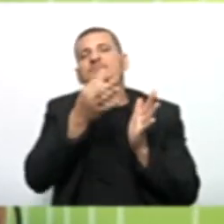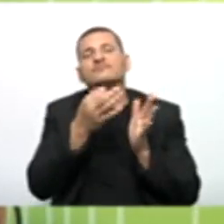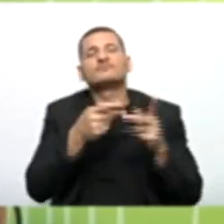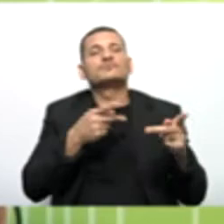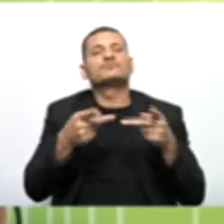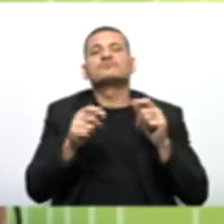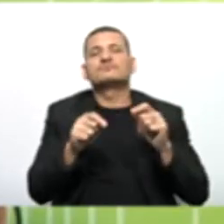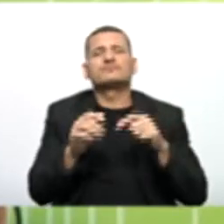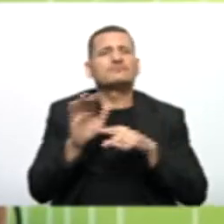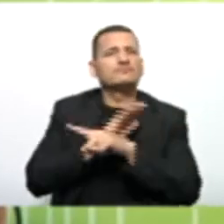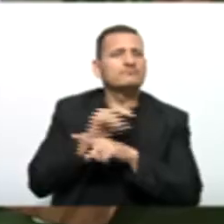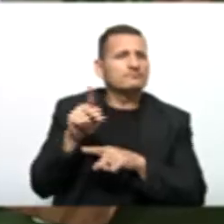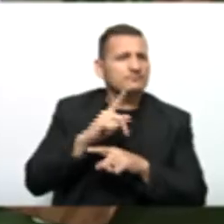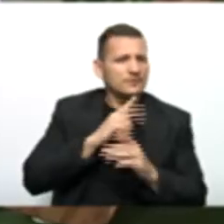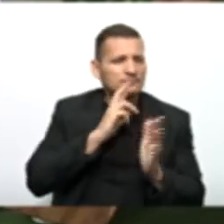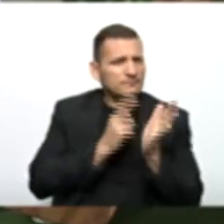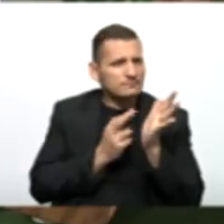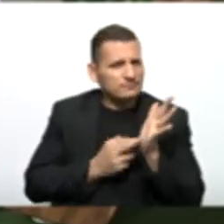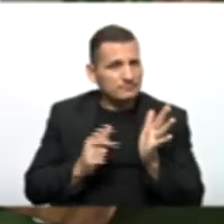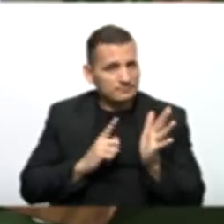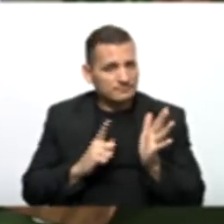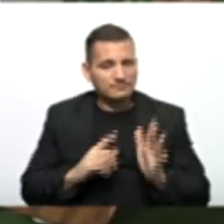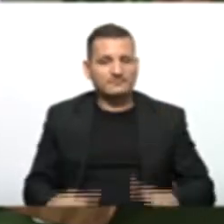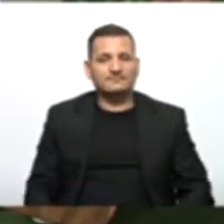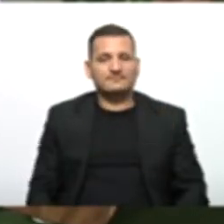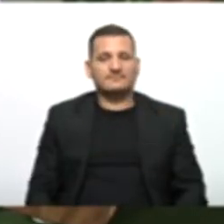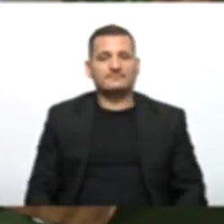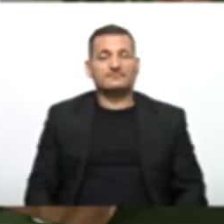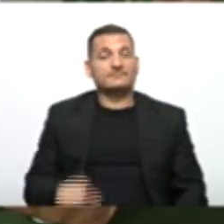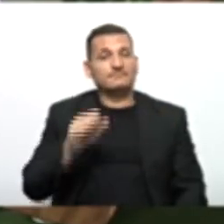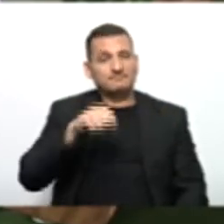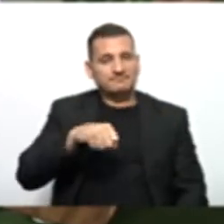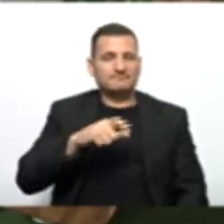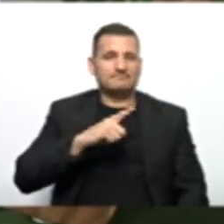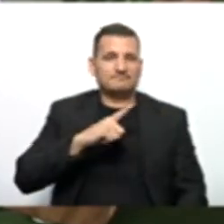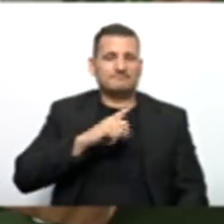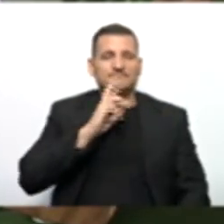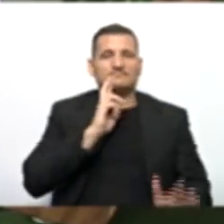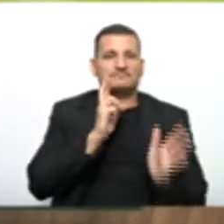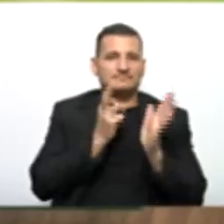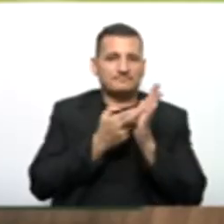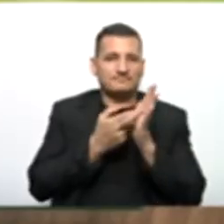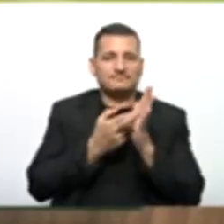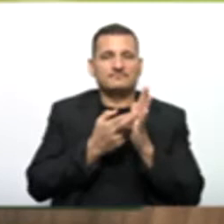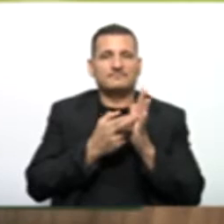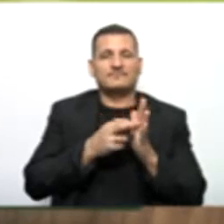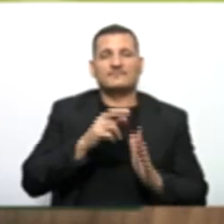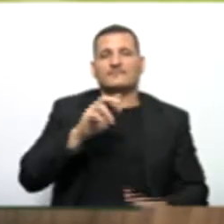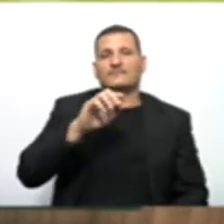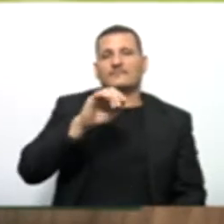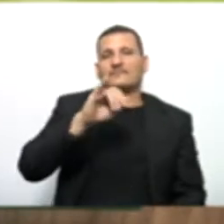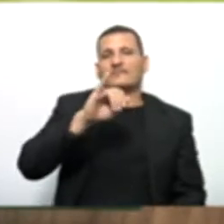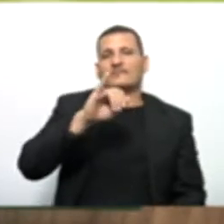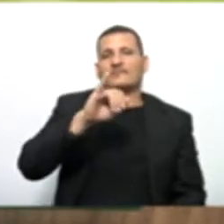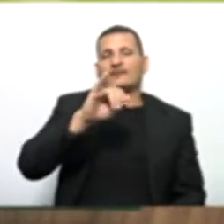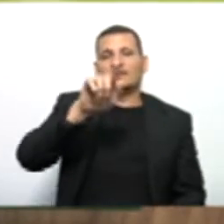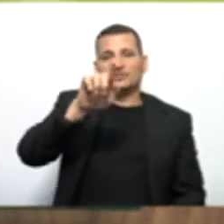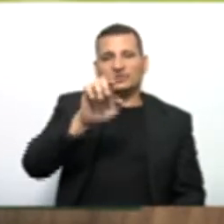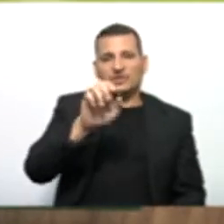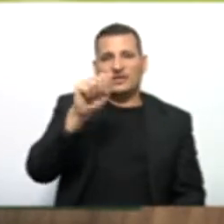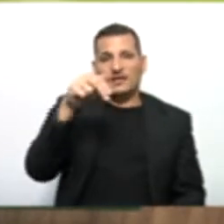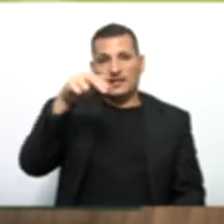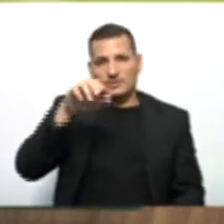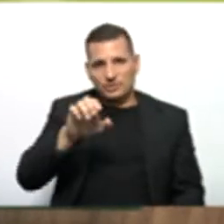Professor, a gente teve alguma resposta aí? Já tem sim, professor Saulo. A resposta da aluna Jeane, da Escola Tubarão, disse